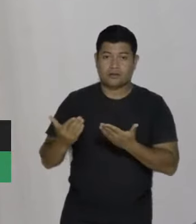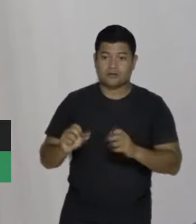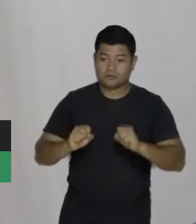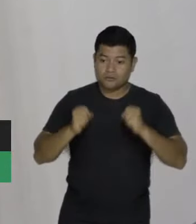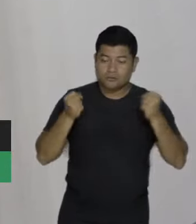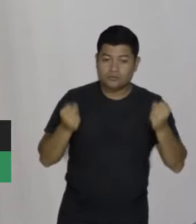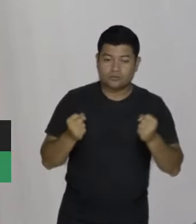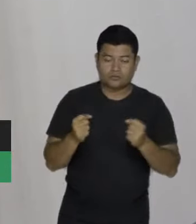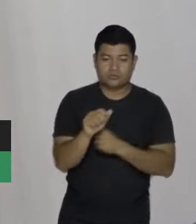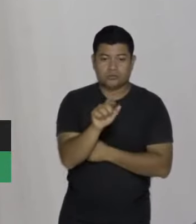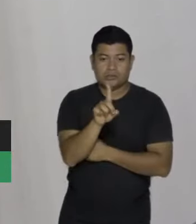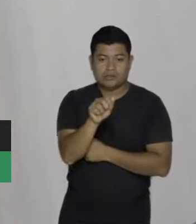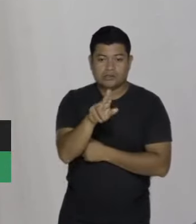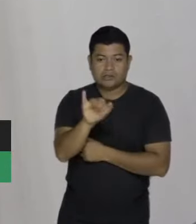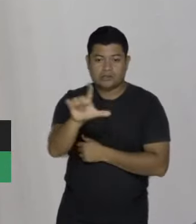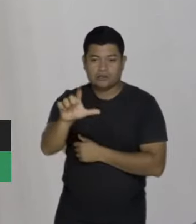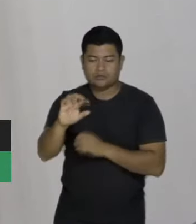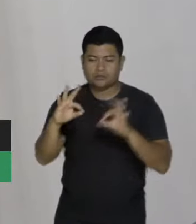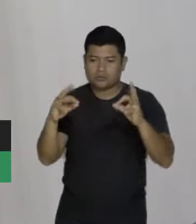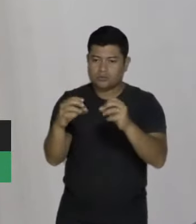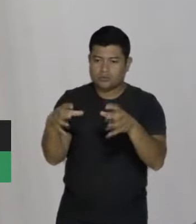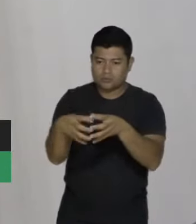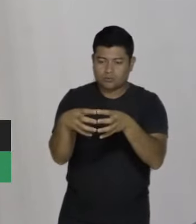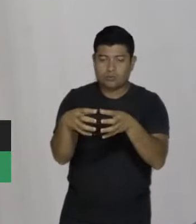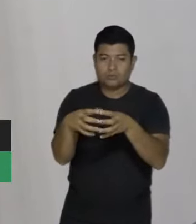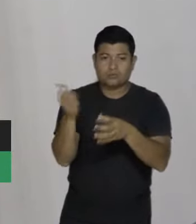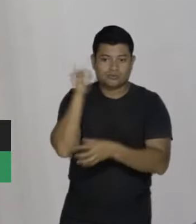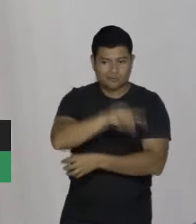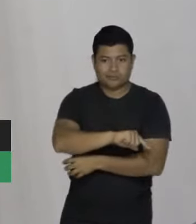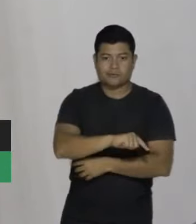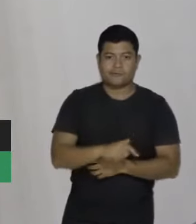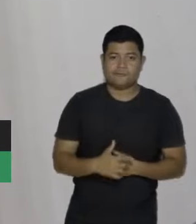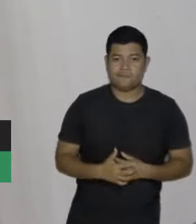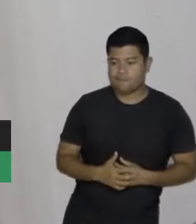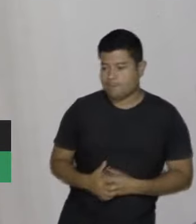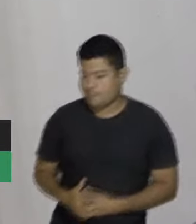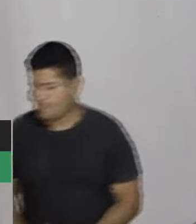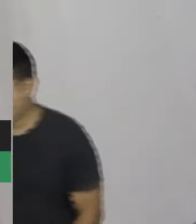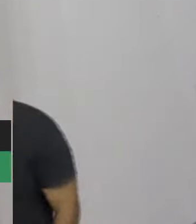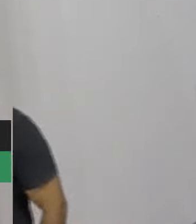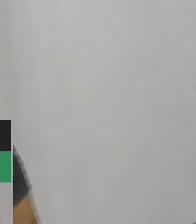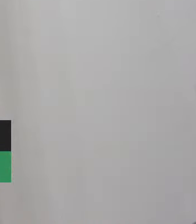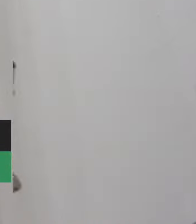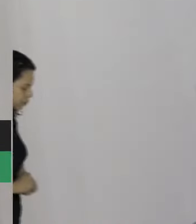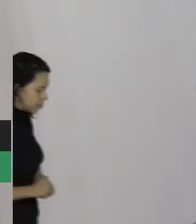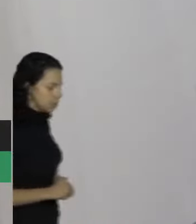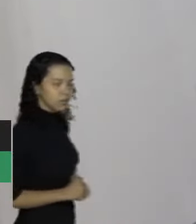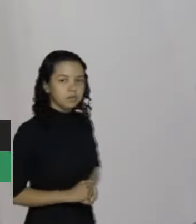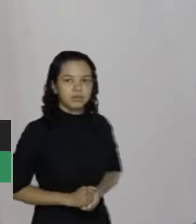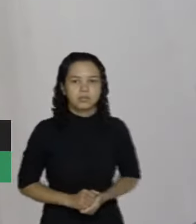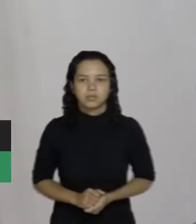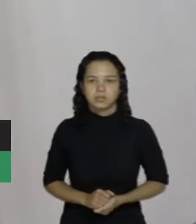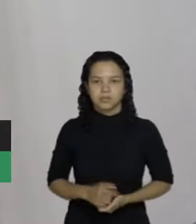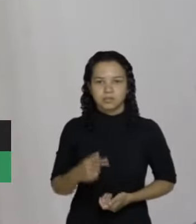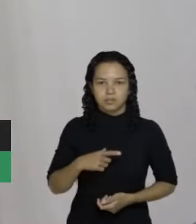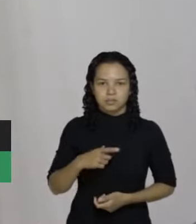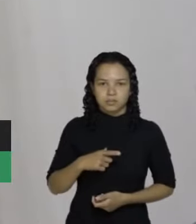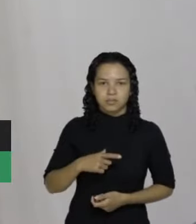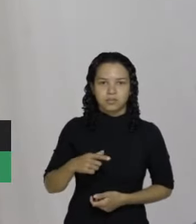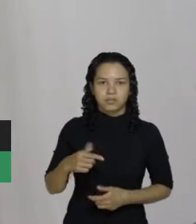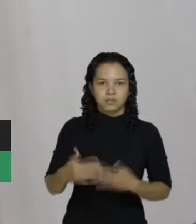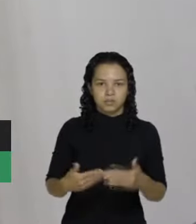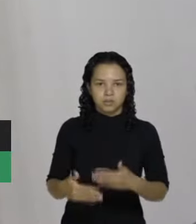toda a equipe, conseguimos também essa autorização. E os resultados têm sido excelentes. A atividade está se consolidando,